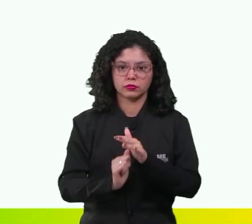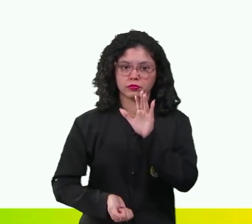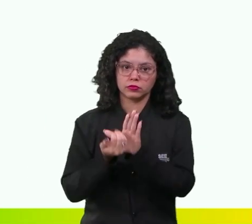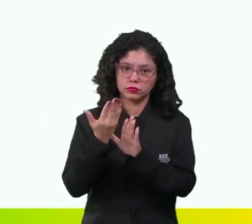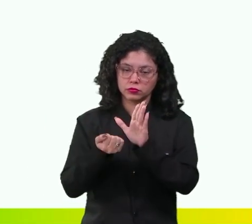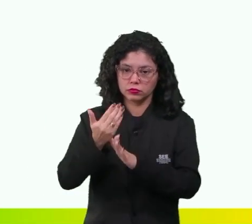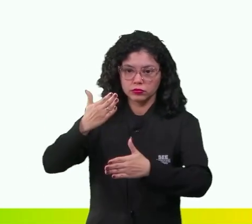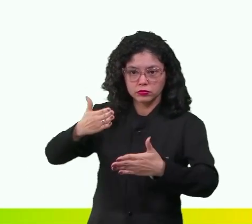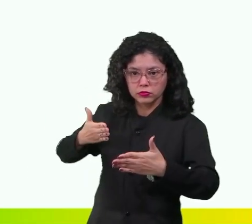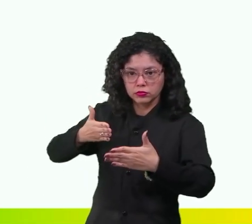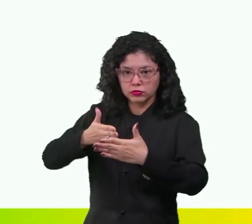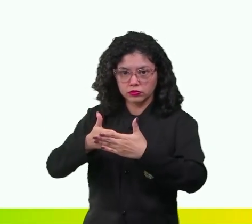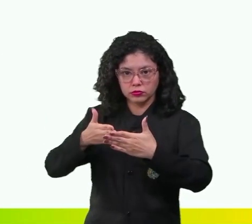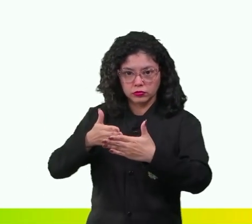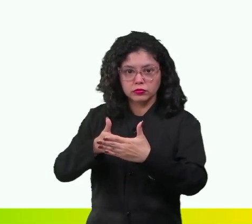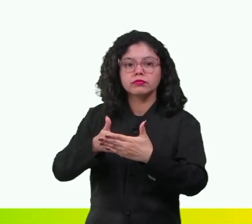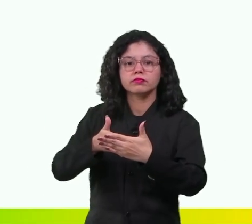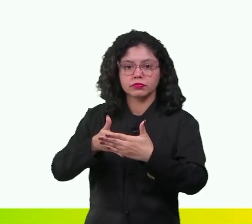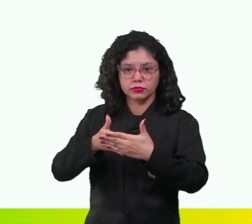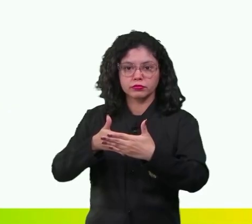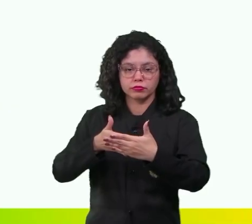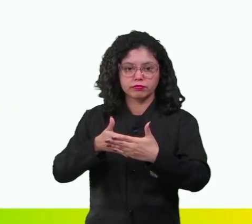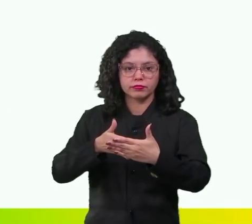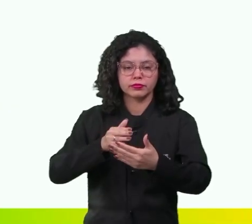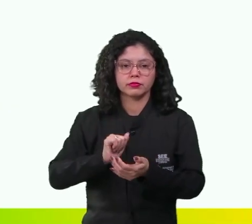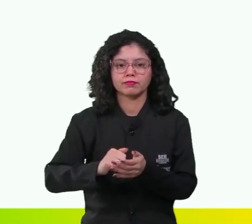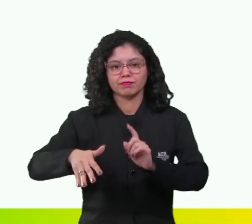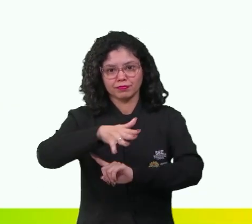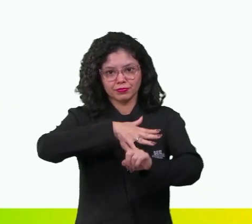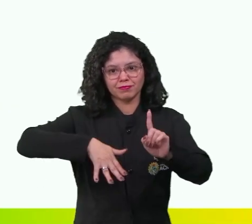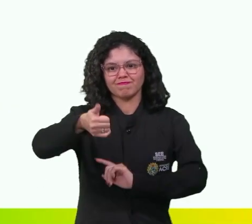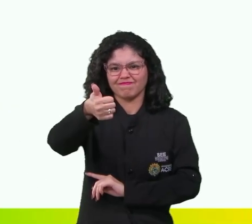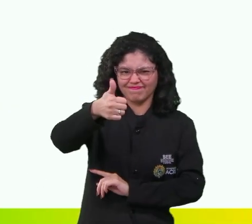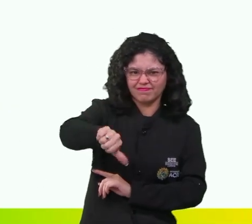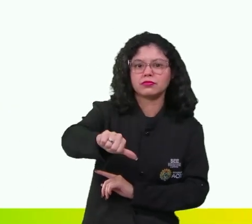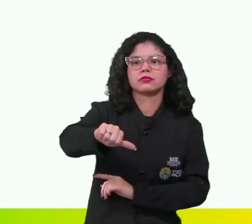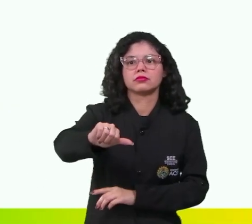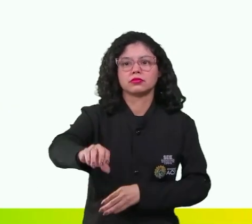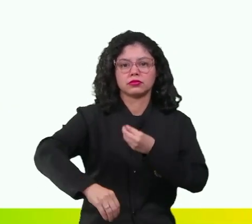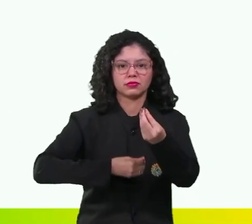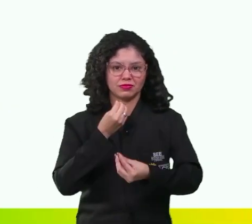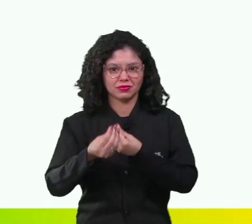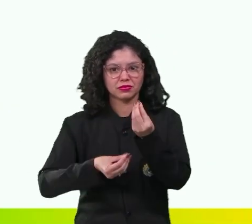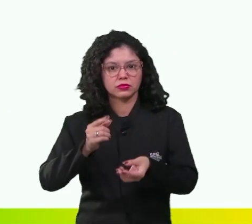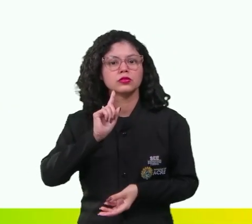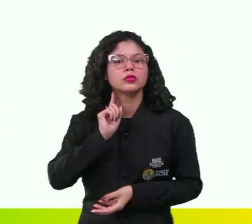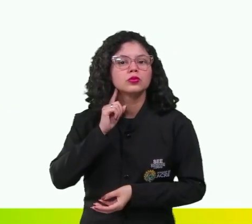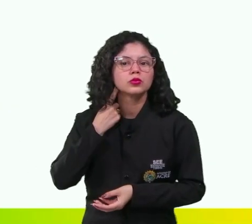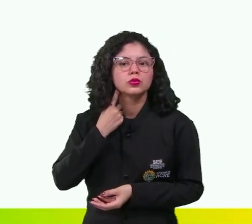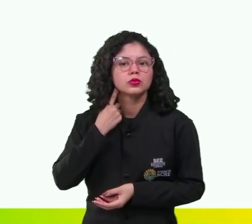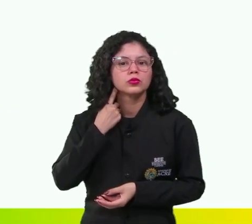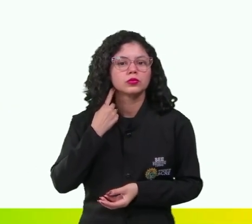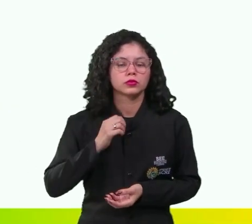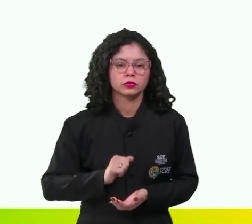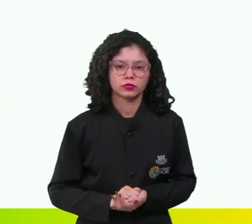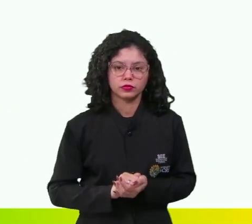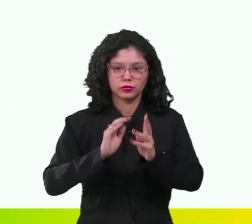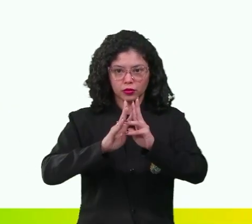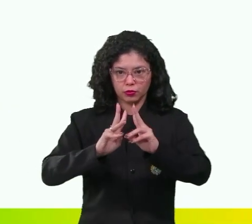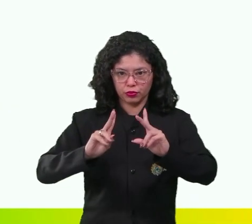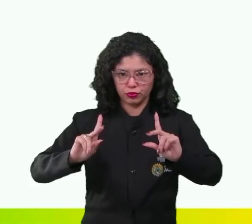equilíbrio anterior e gerando impactos ambientais negativos, como